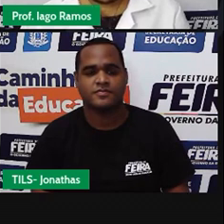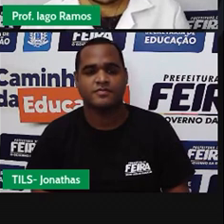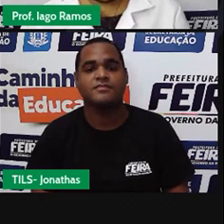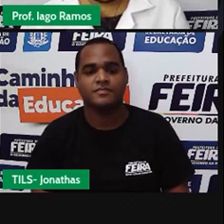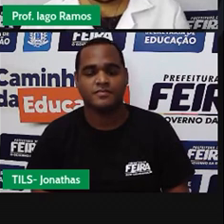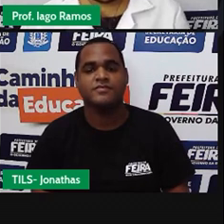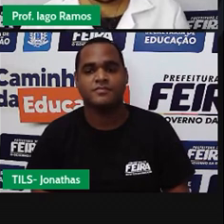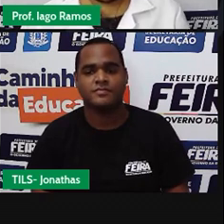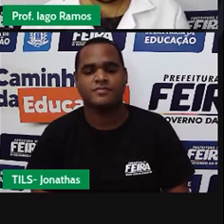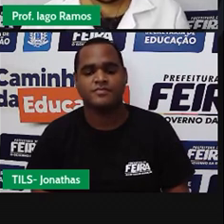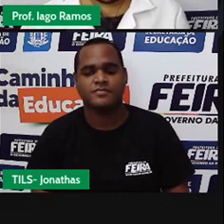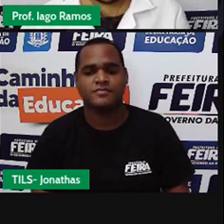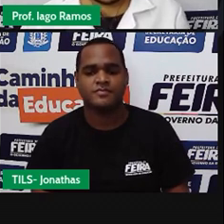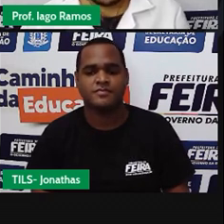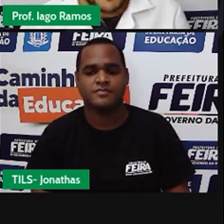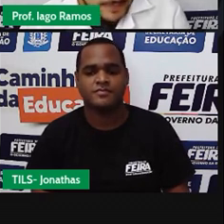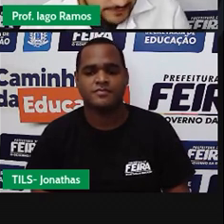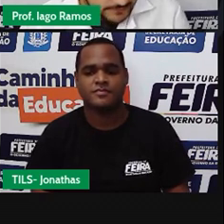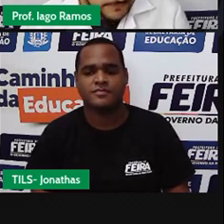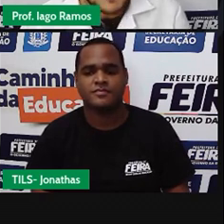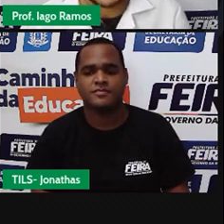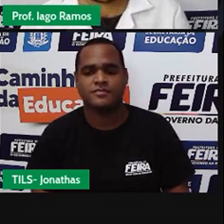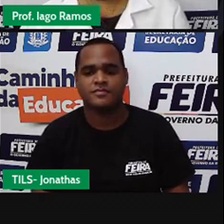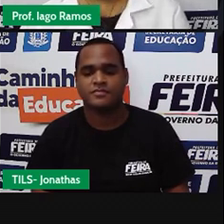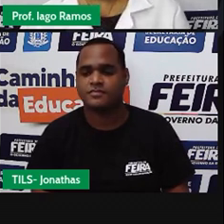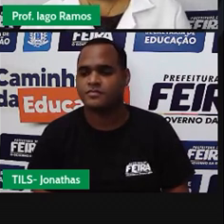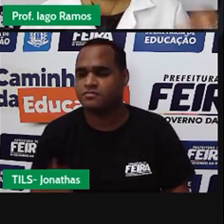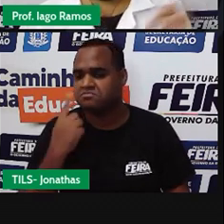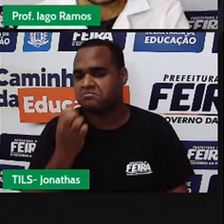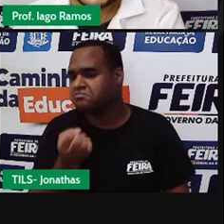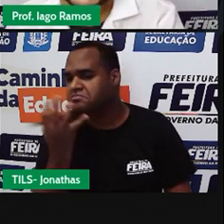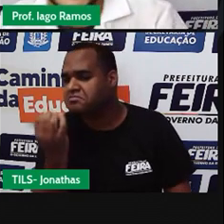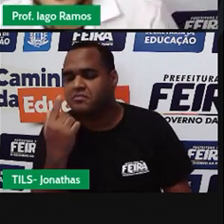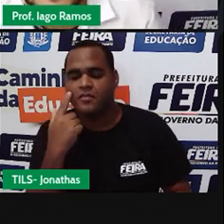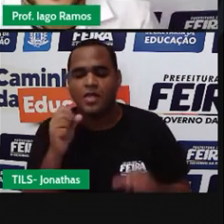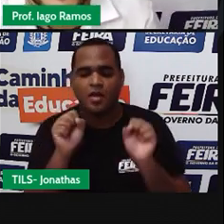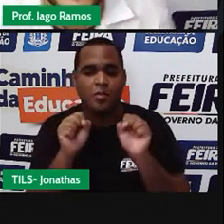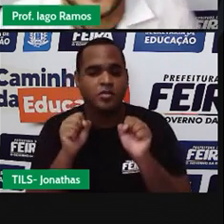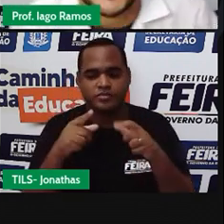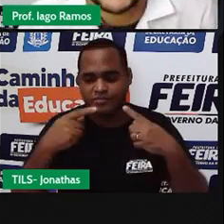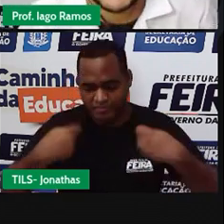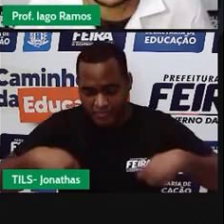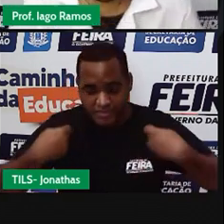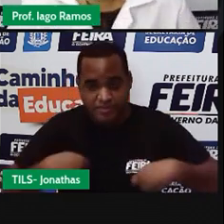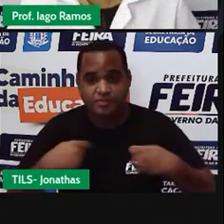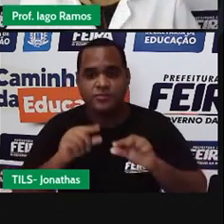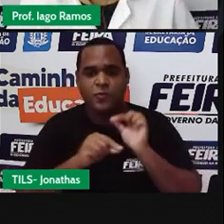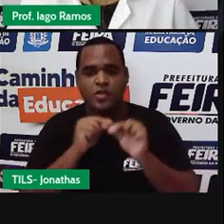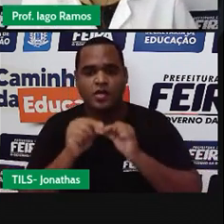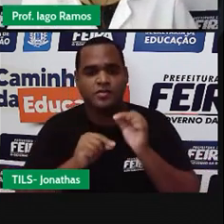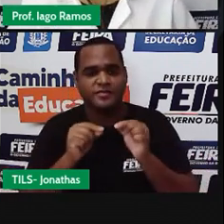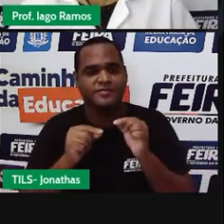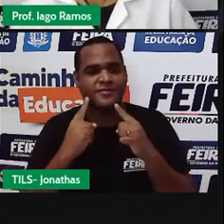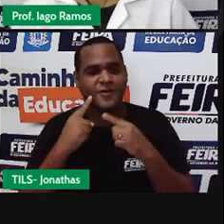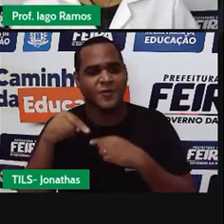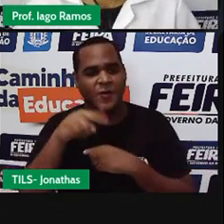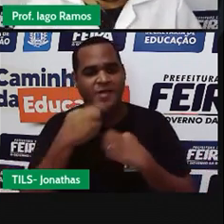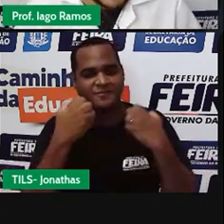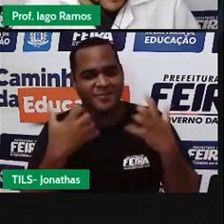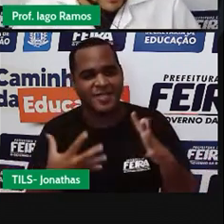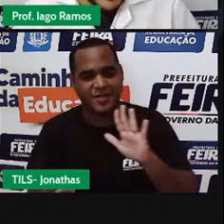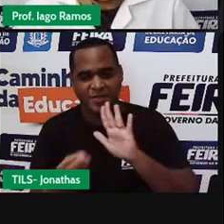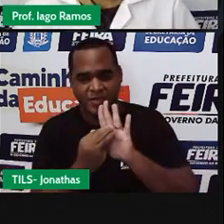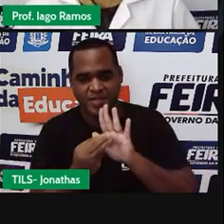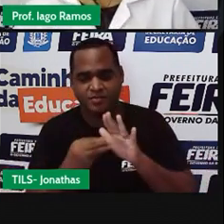você acha que vai precisar para gente cobrir